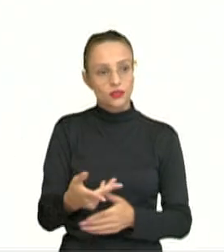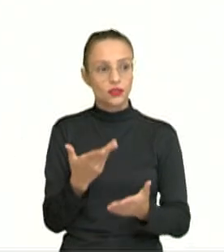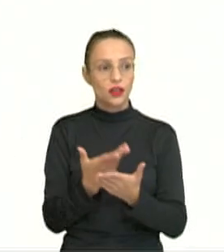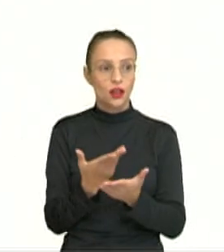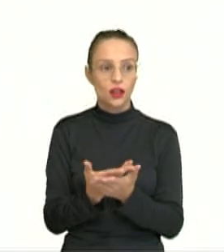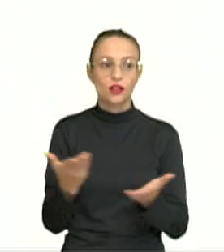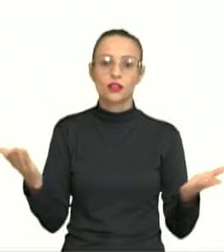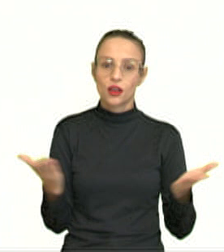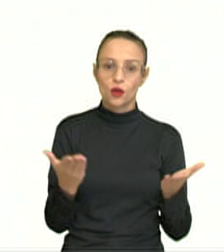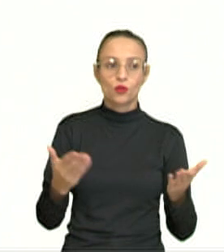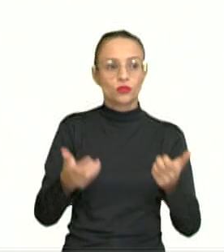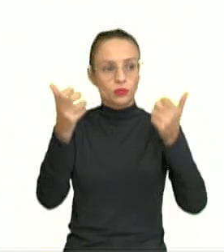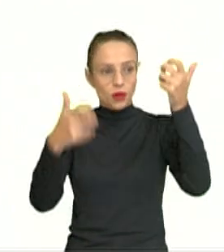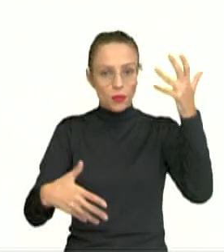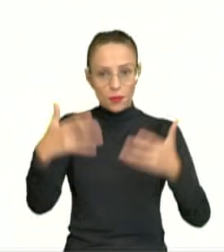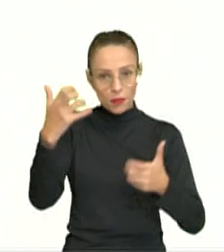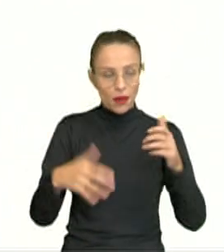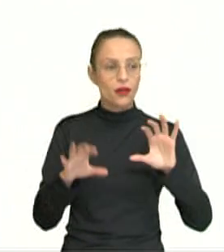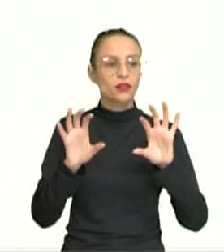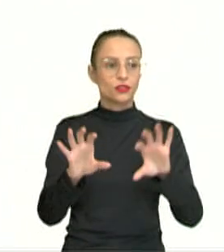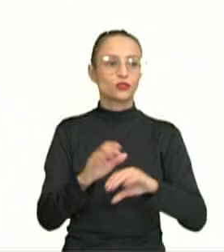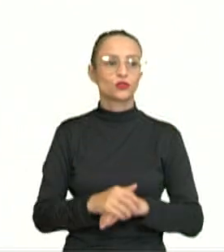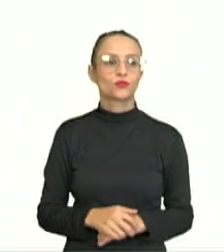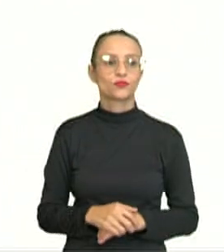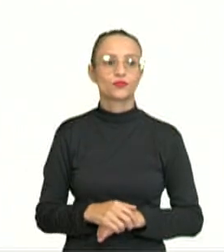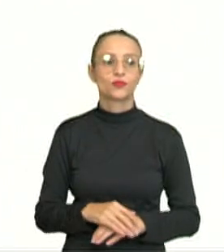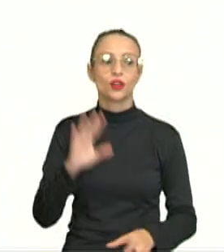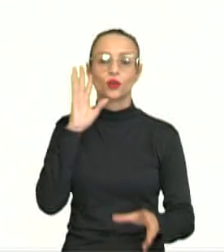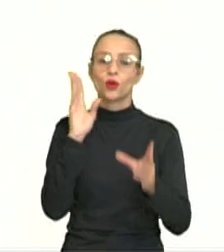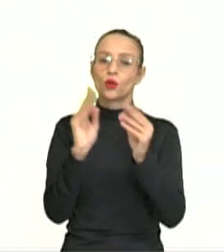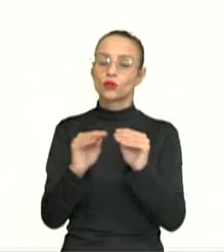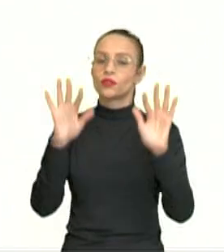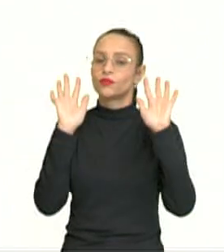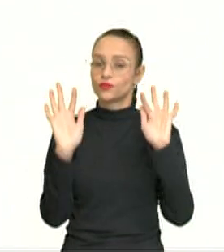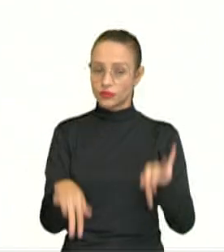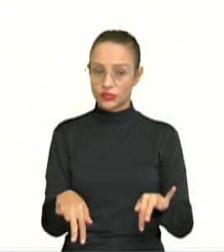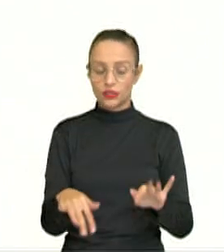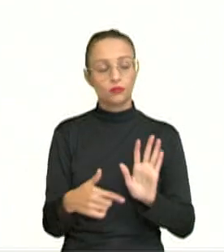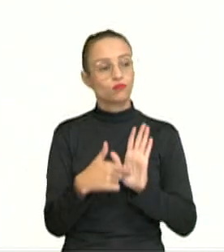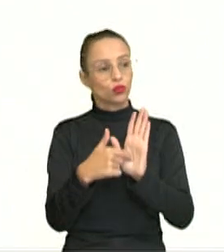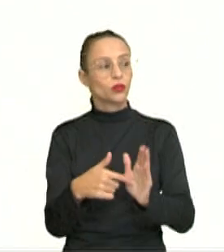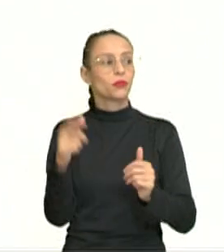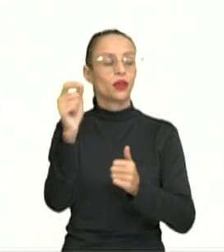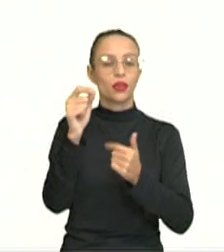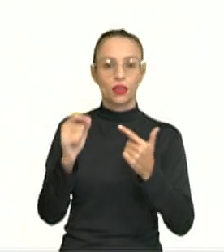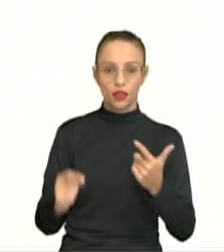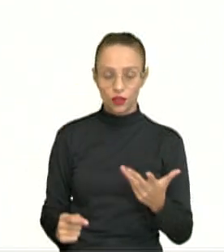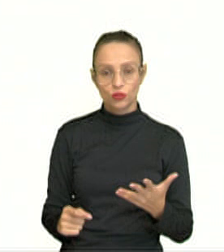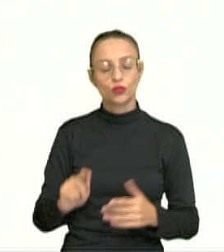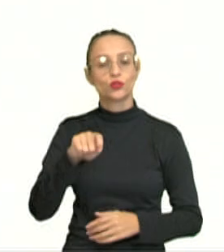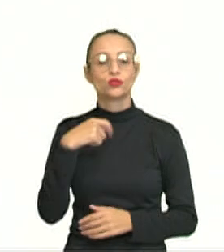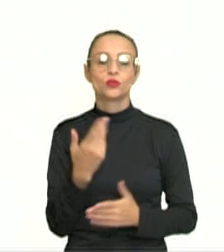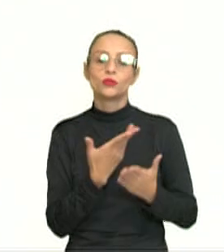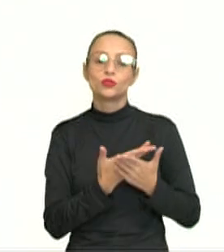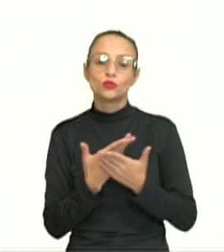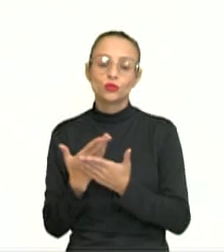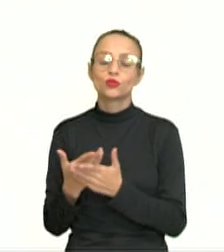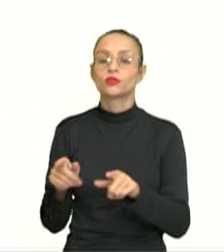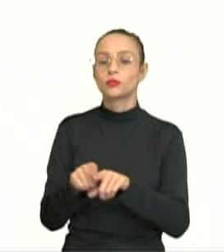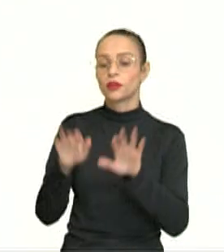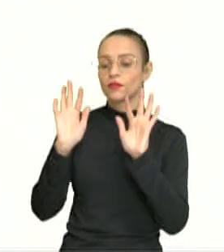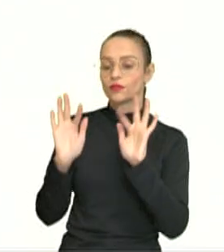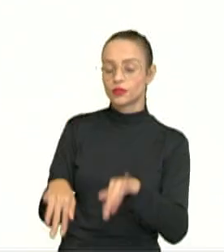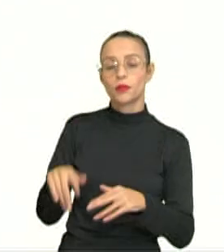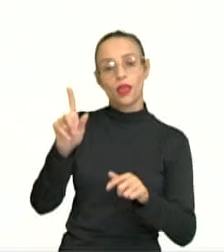nós trabalhamos isso. Conclusão é a finalização com apontamentos, conclusões sobre o estudo, e o encerramento